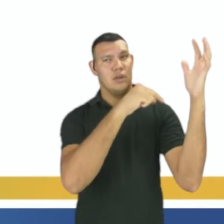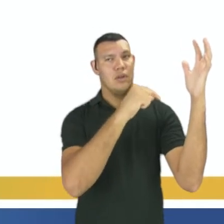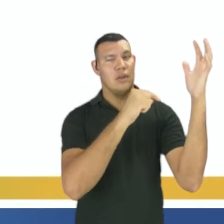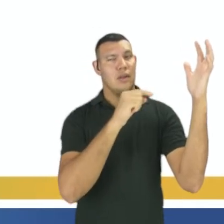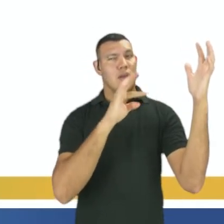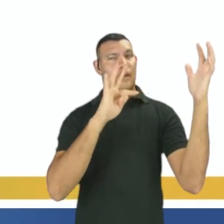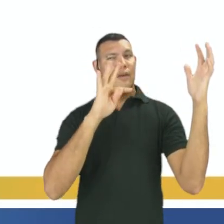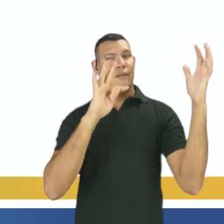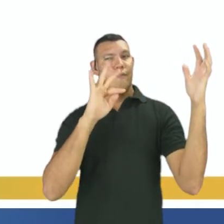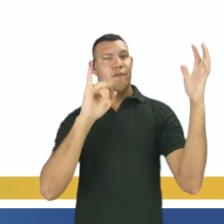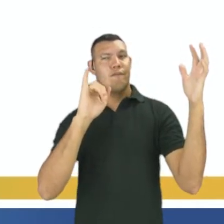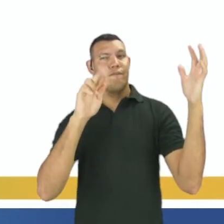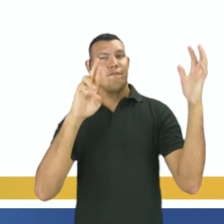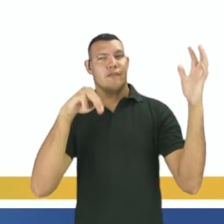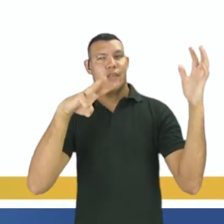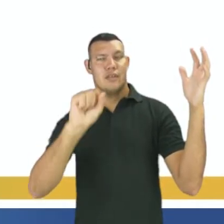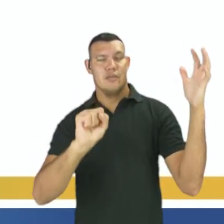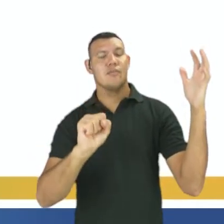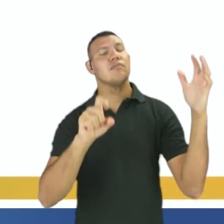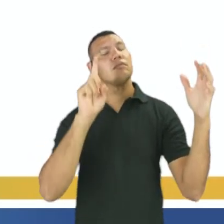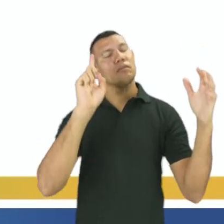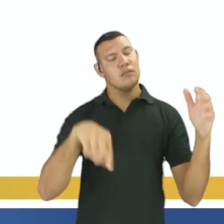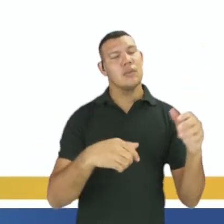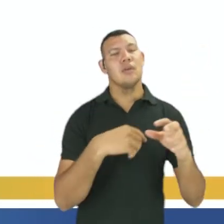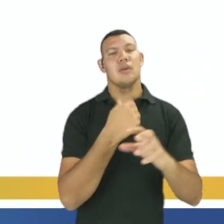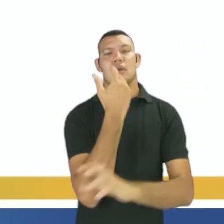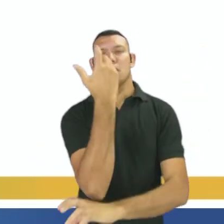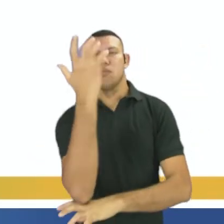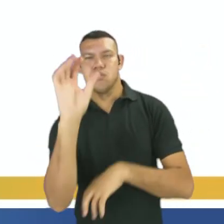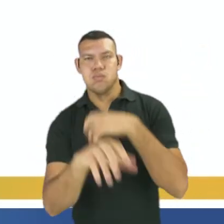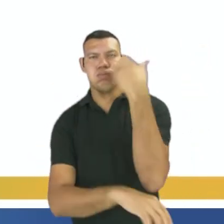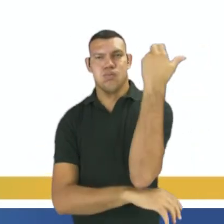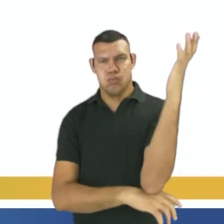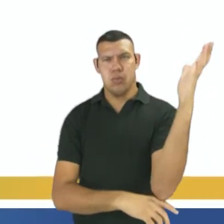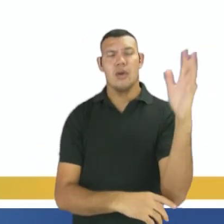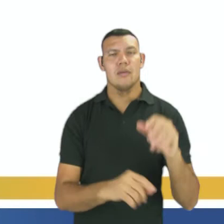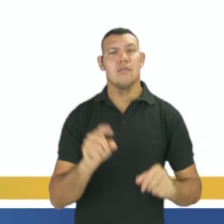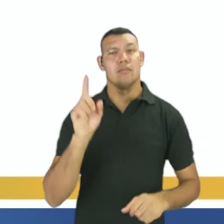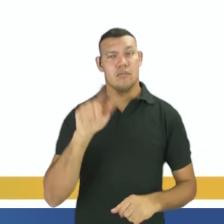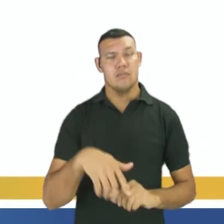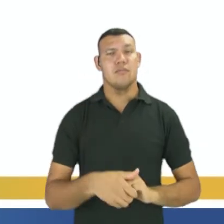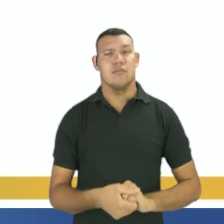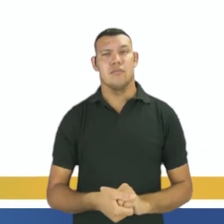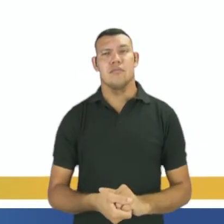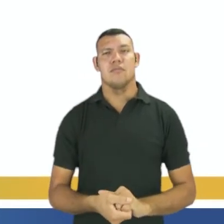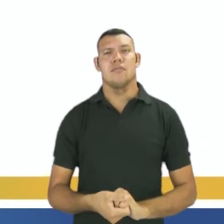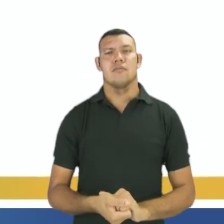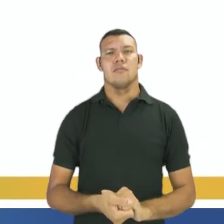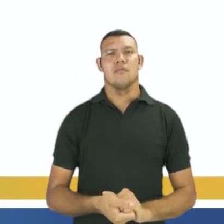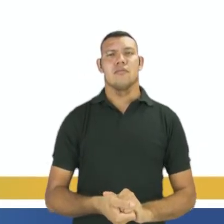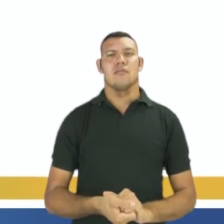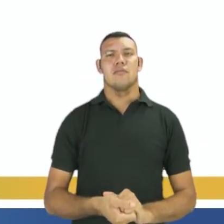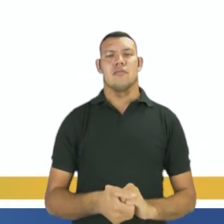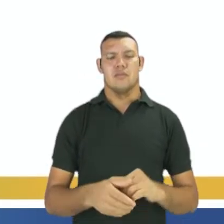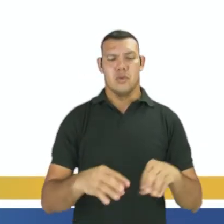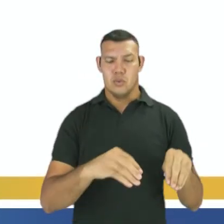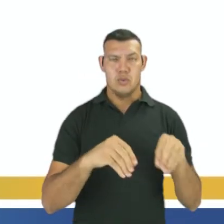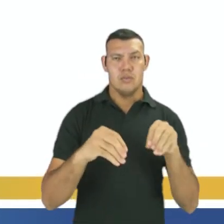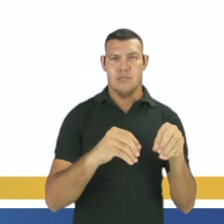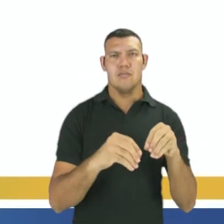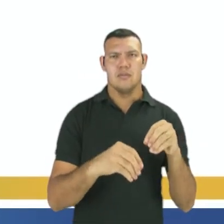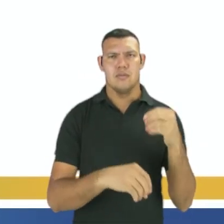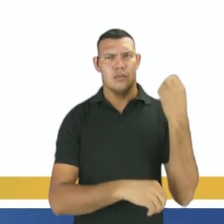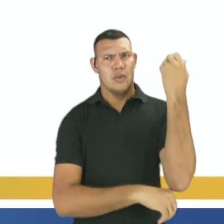localiza em áreas mais altas né EA vegetação encontrada de maior porte nessa vegetação da da Mata né de terra firme